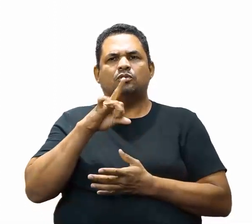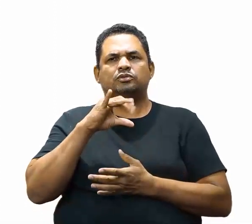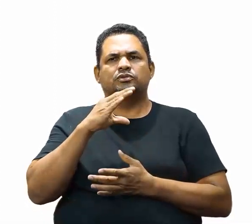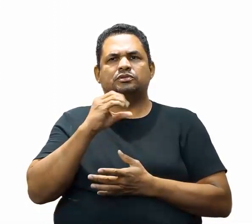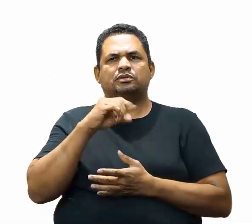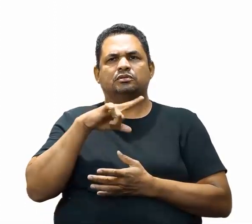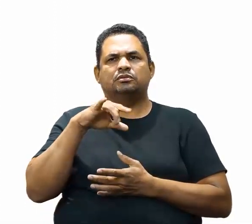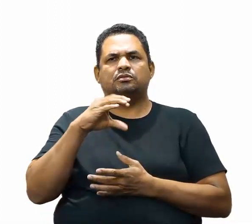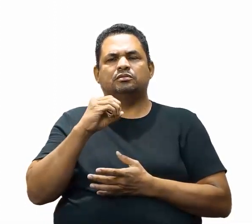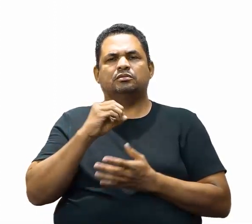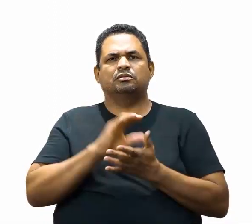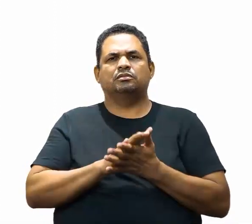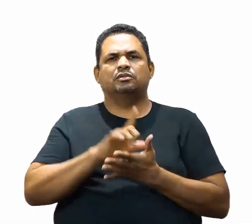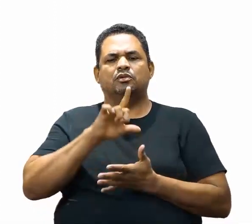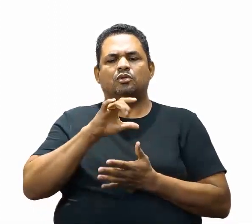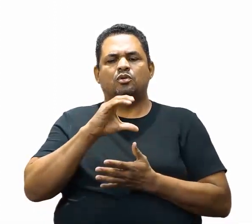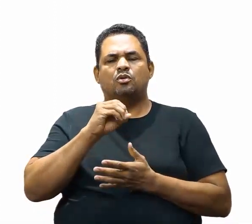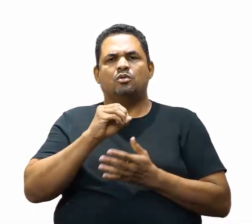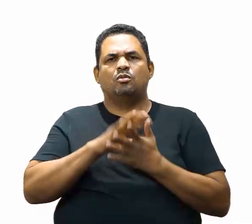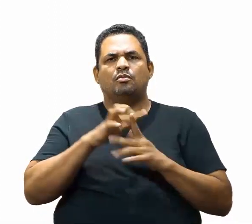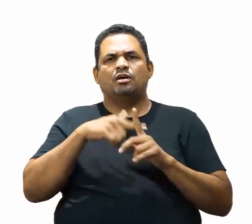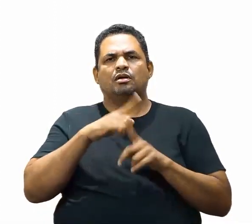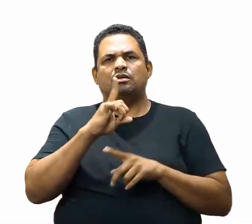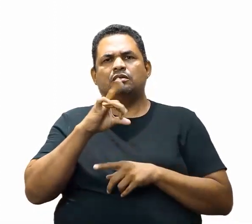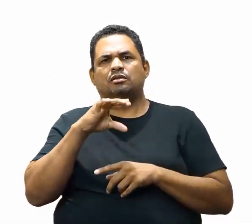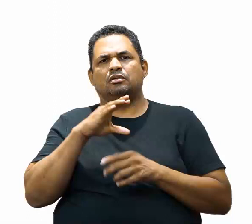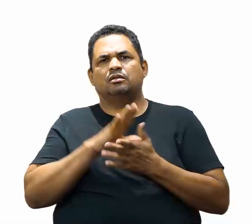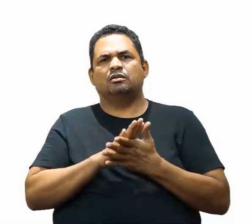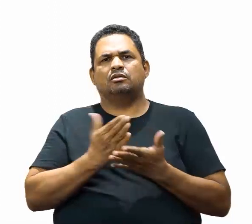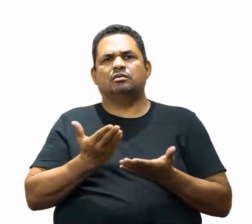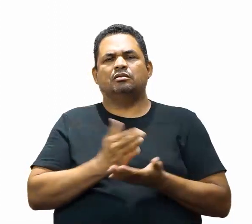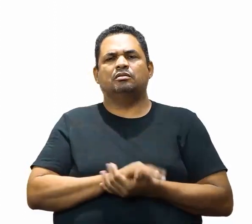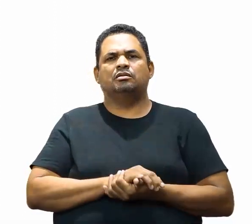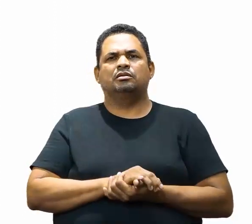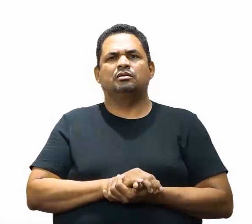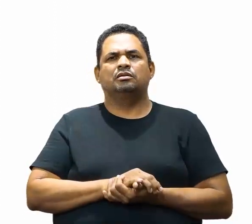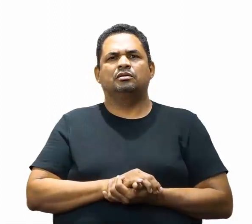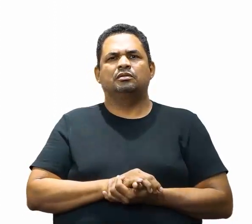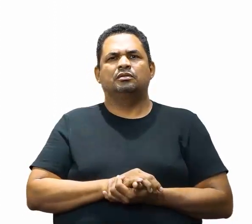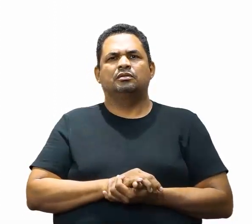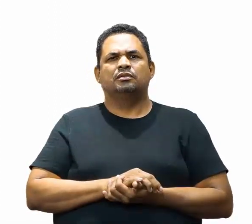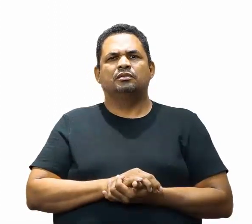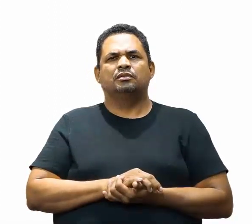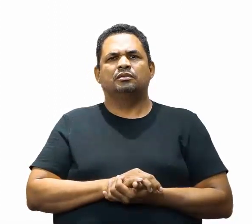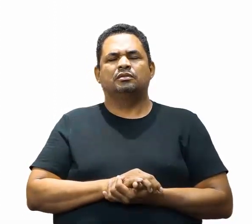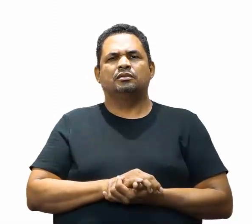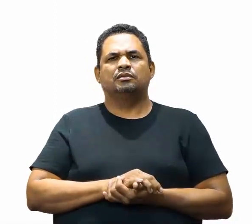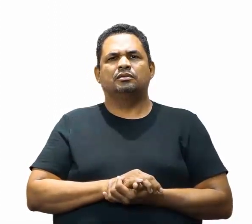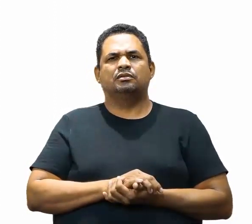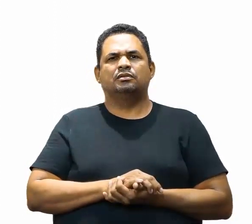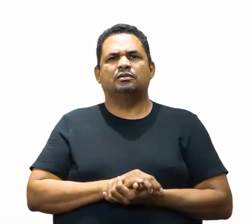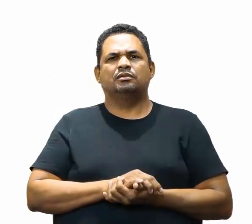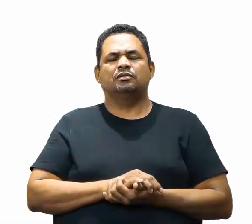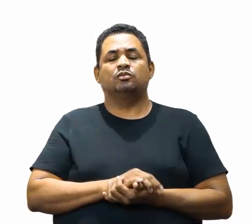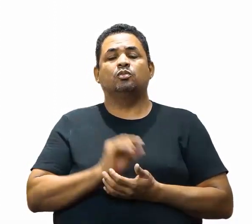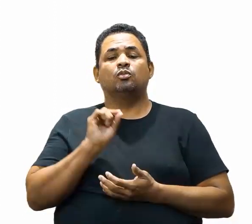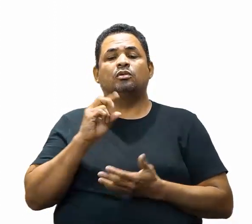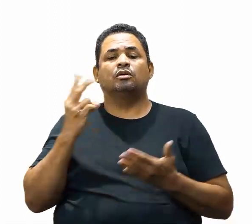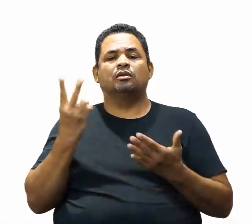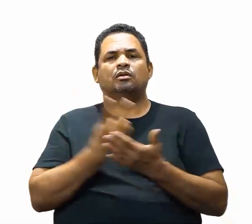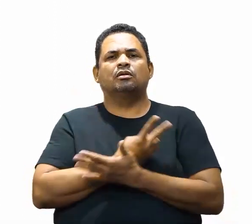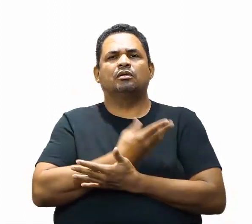de, digamos atrasado, lo de mamá. Ou, lo de Pablo foi melhor. O que que acontece? Esse lo